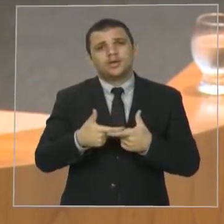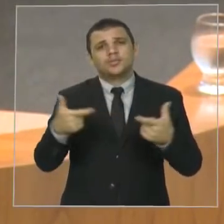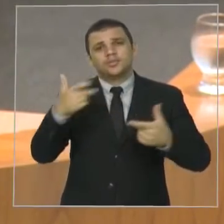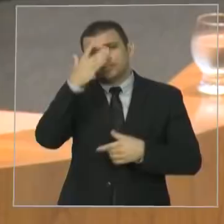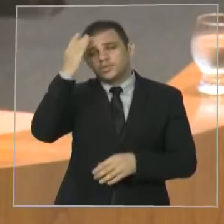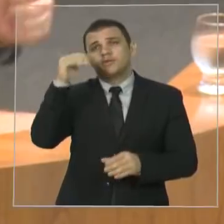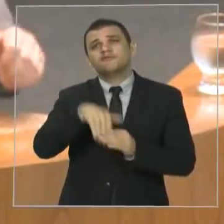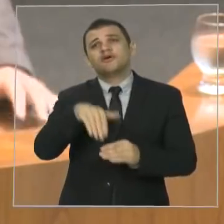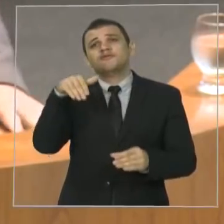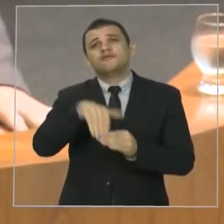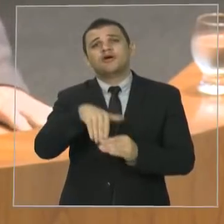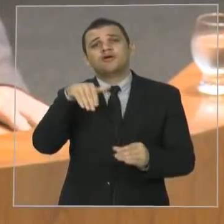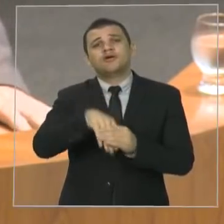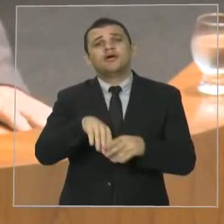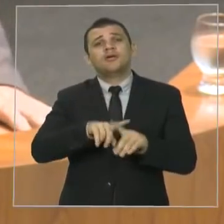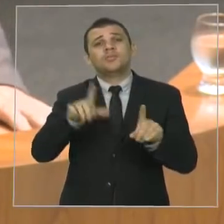governo,